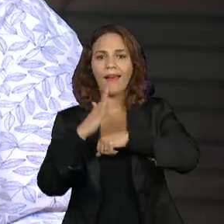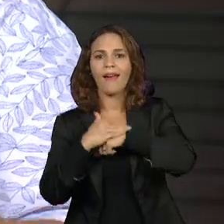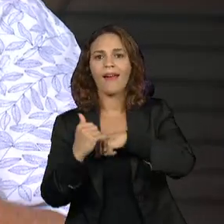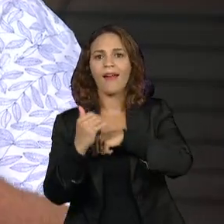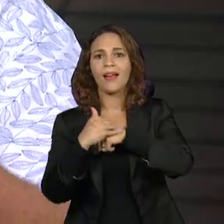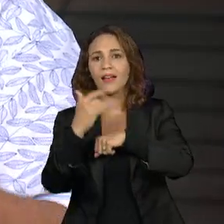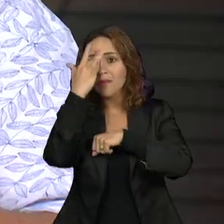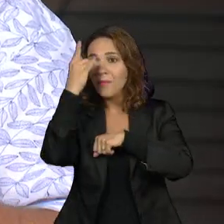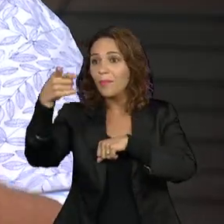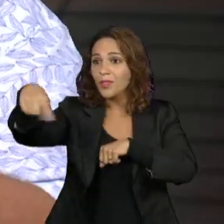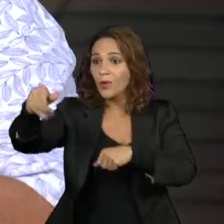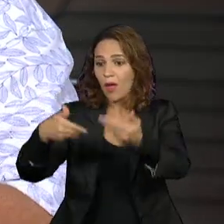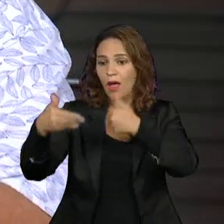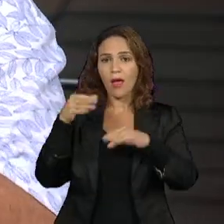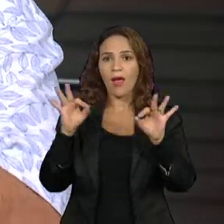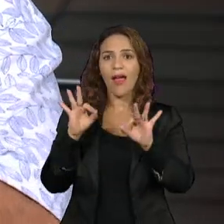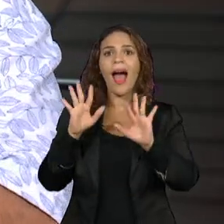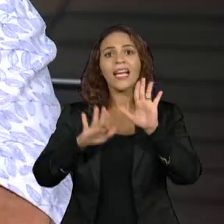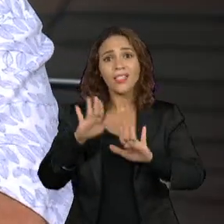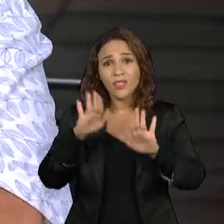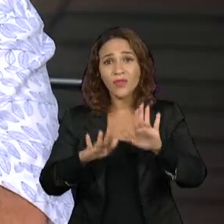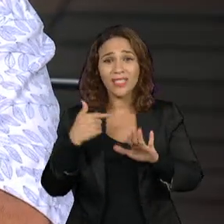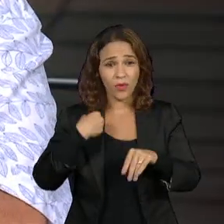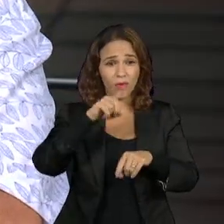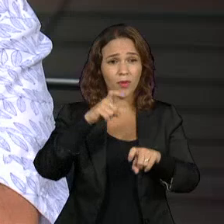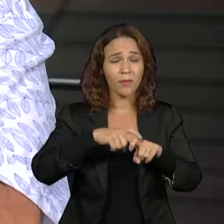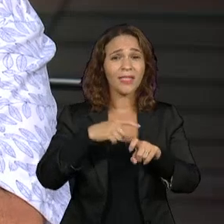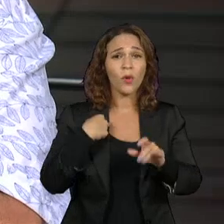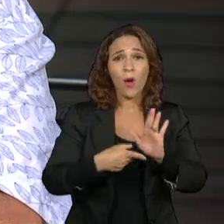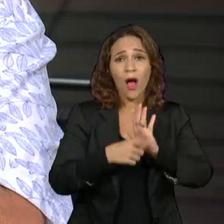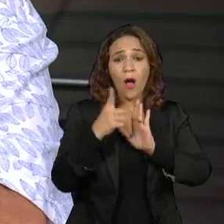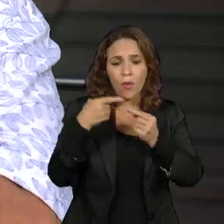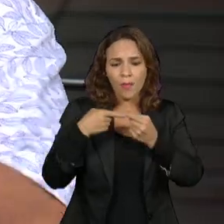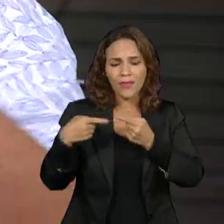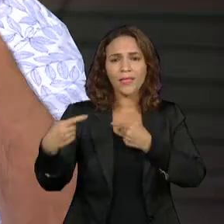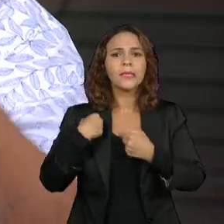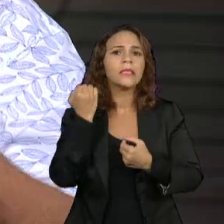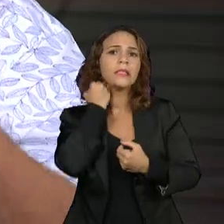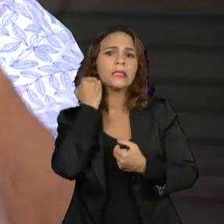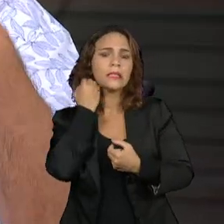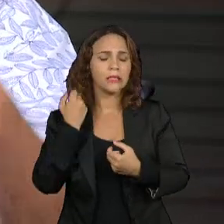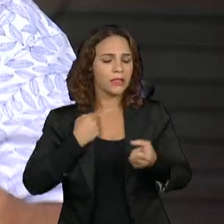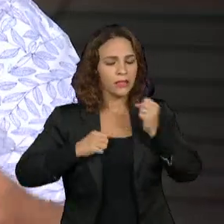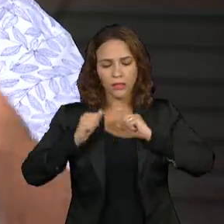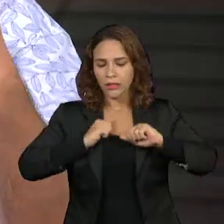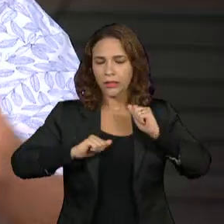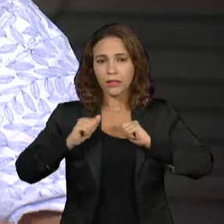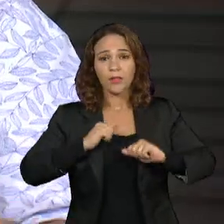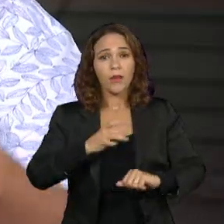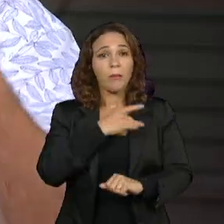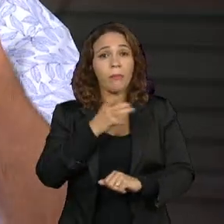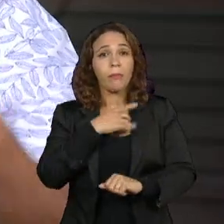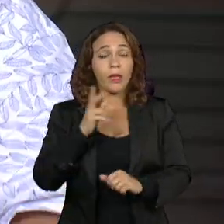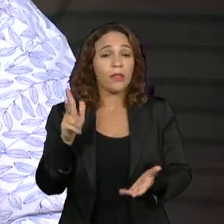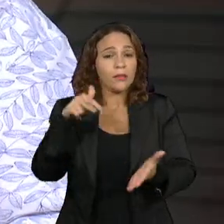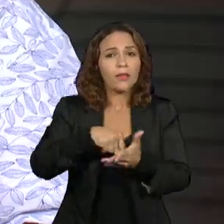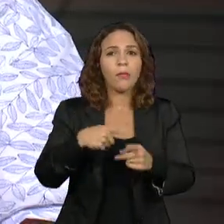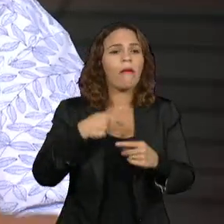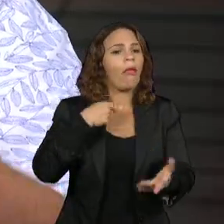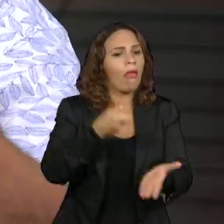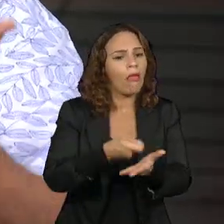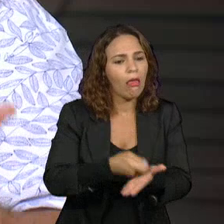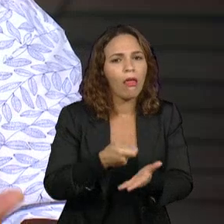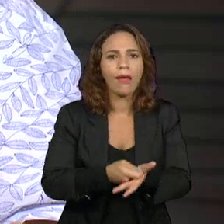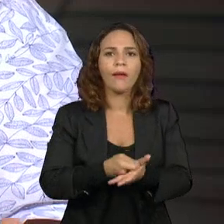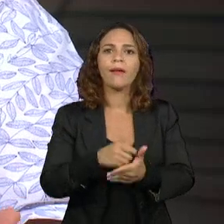E aí, se você vai no médico, você se prepara, às vezes, uma semana estressado, com medo, porque você vai chegar lá, vai ter que brigar e se impor, exigir, e